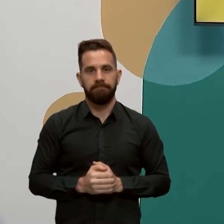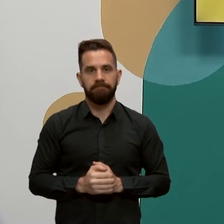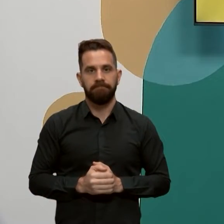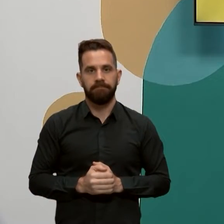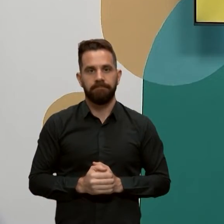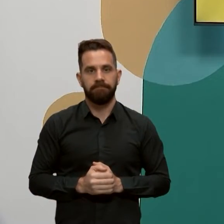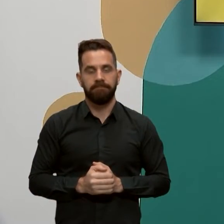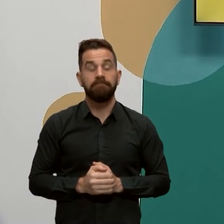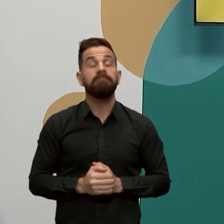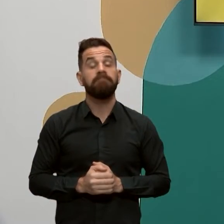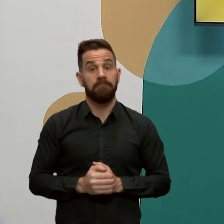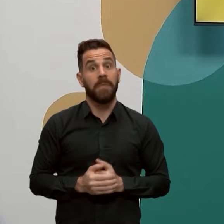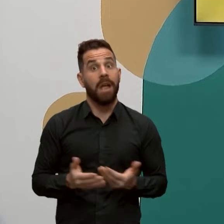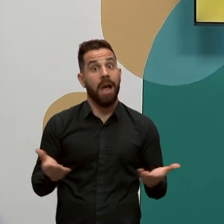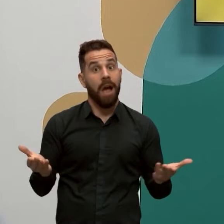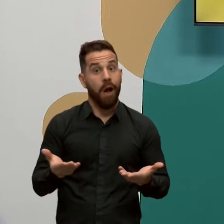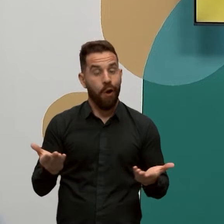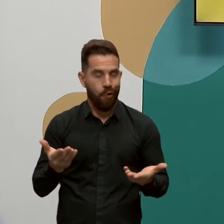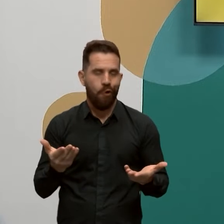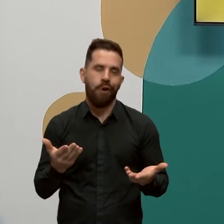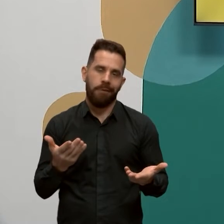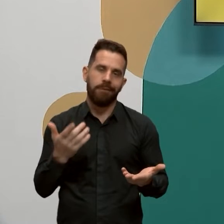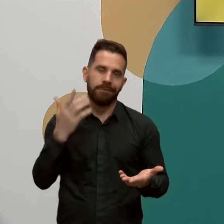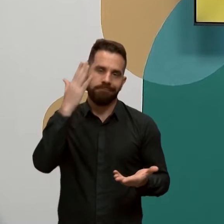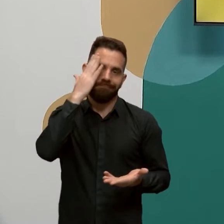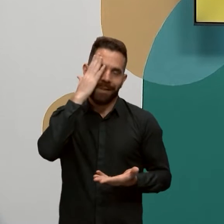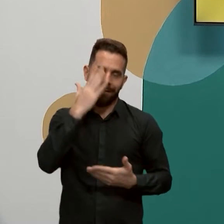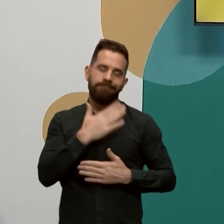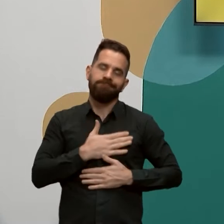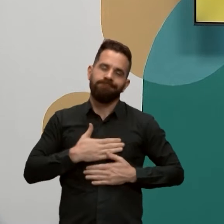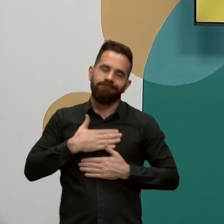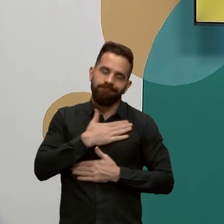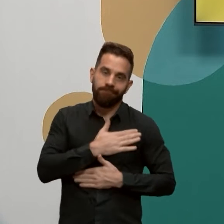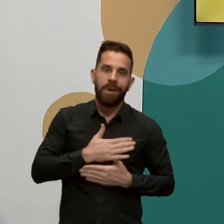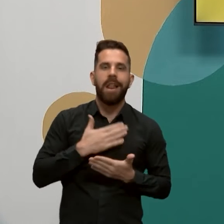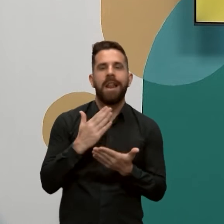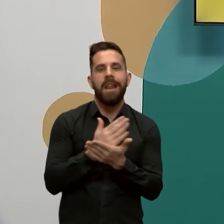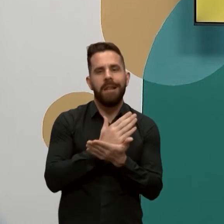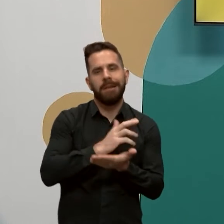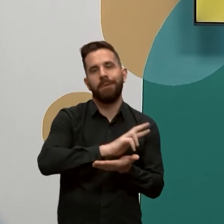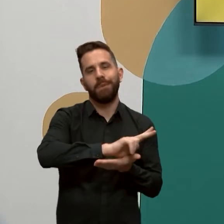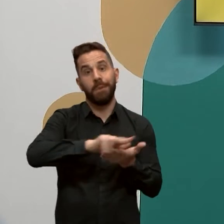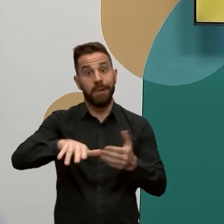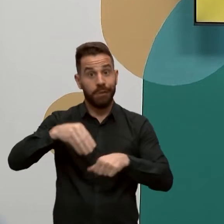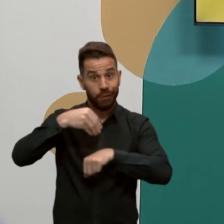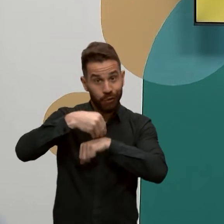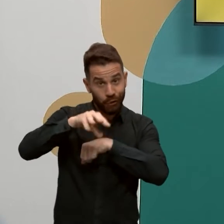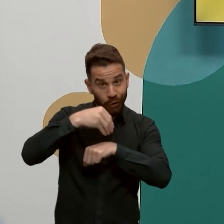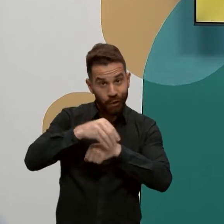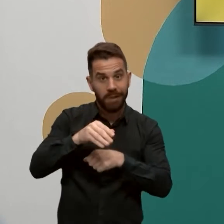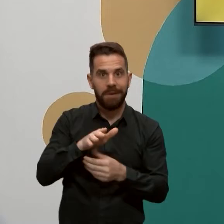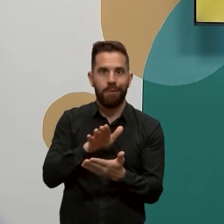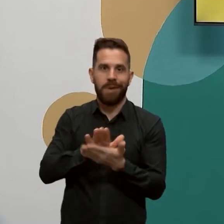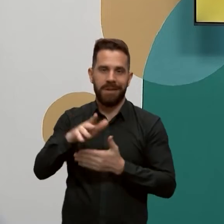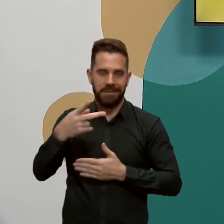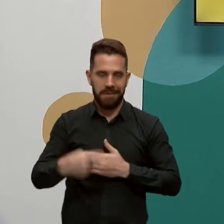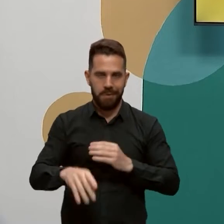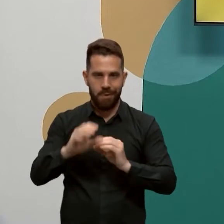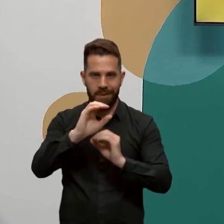E chegou a hora de viajarmos pelo mundo da leitura com as dicas de publicações da editora